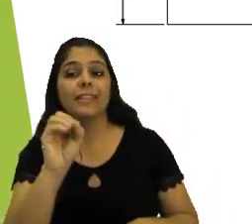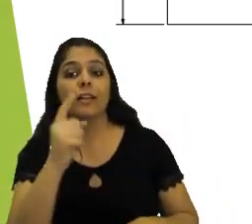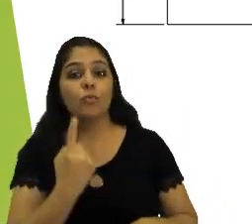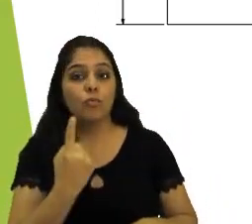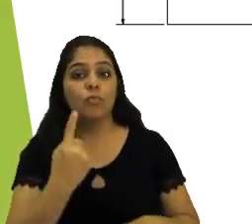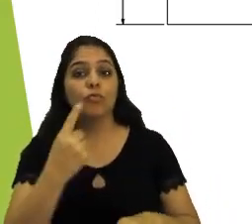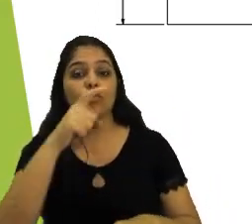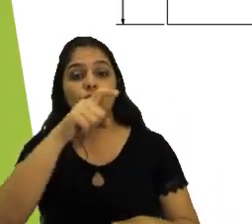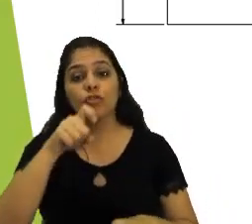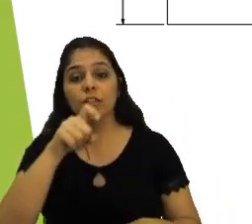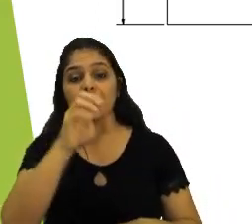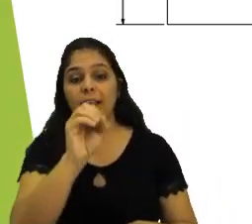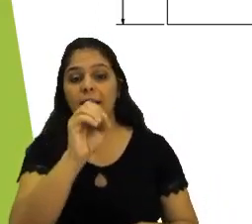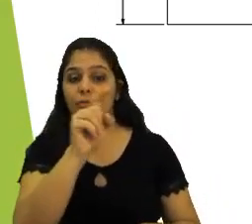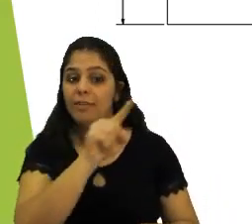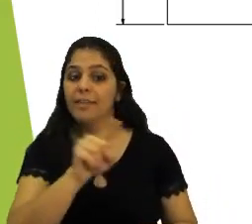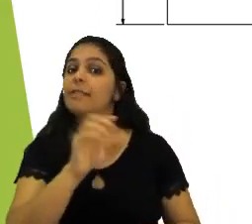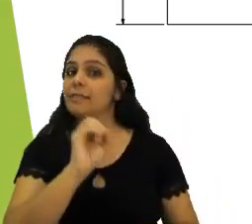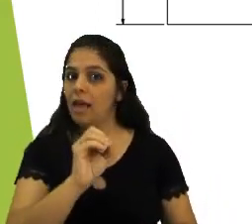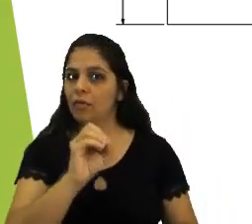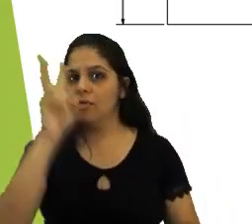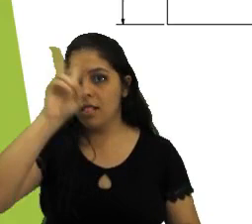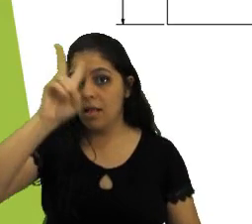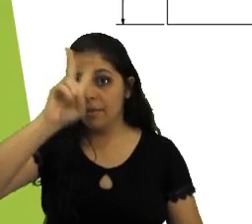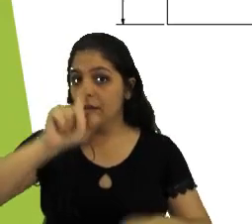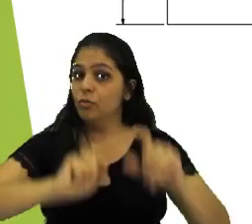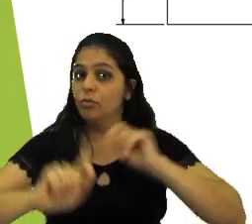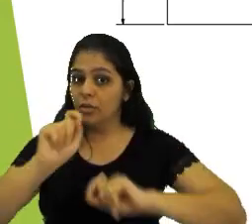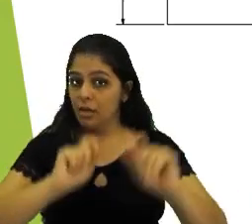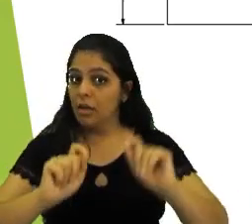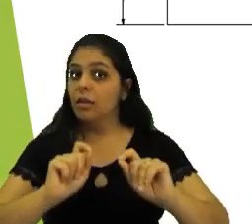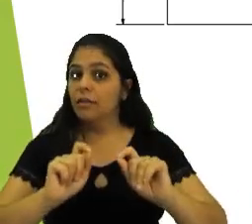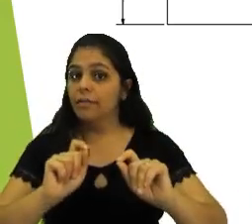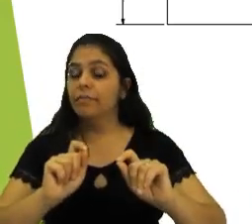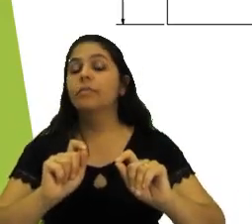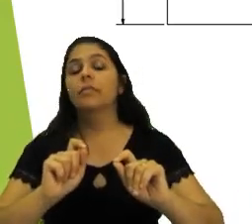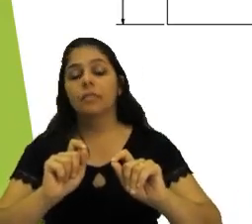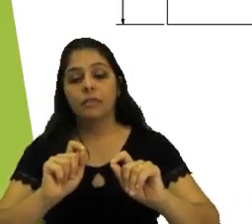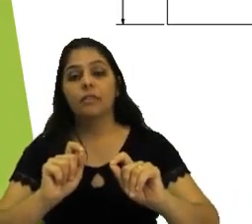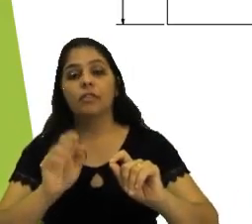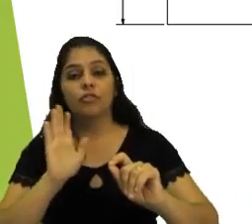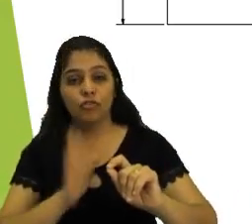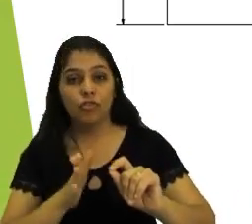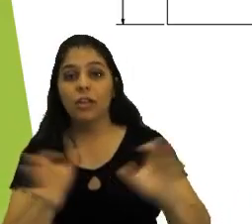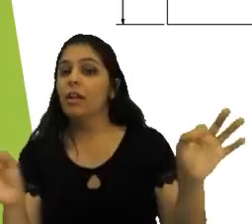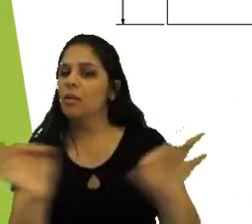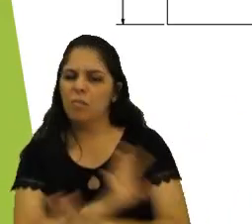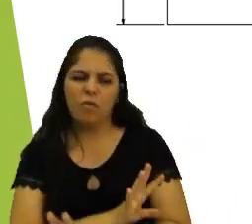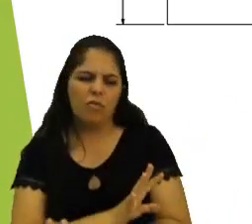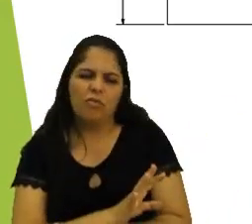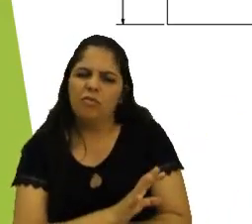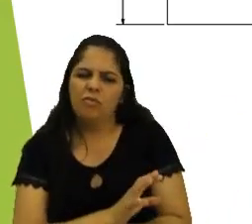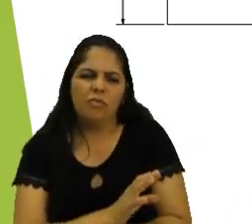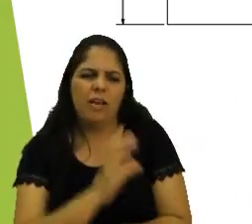X0 e Z0. Lembrando que a gente vai considerar que já esteja pronto o cabeçalho, até